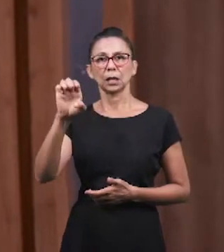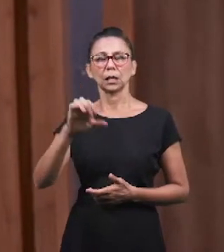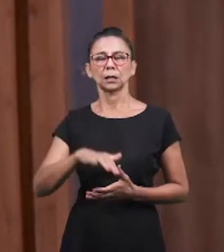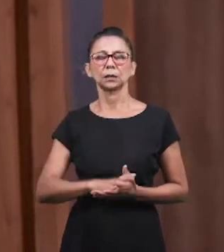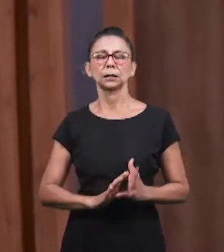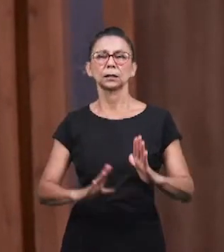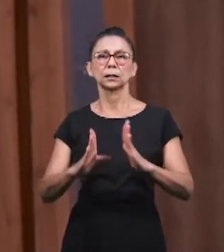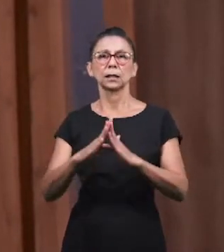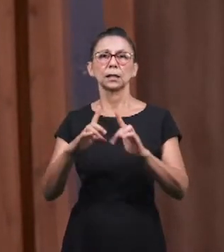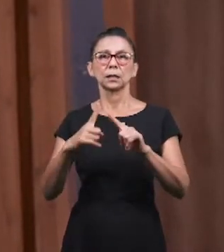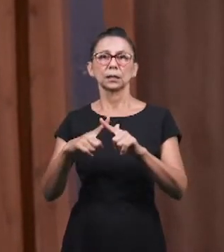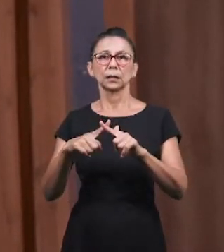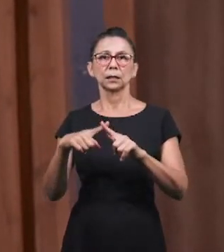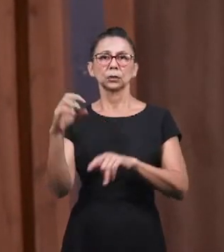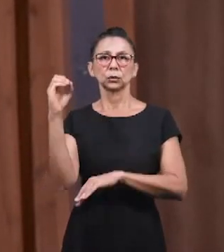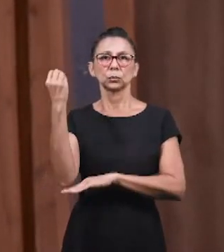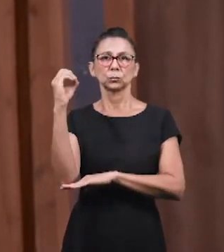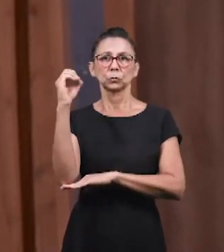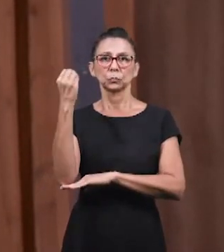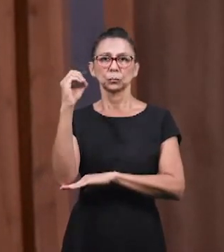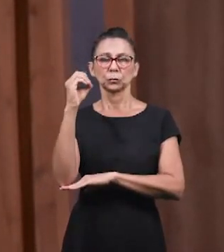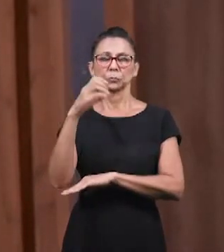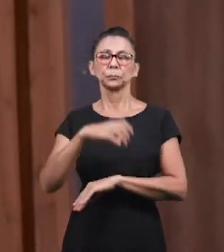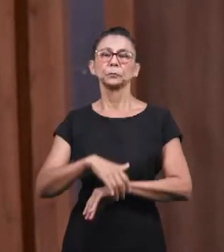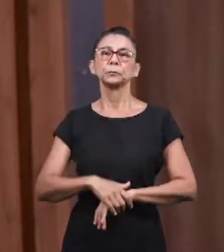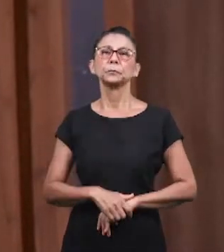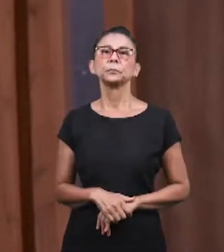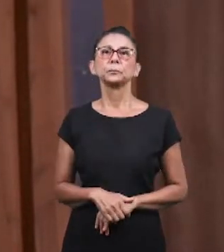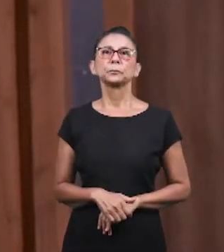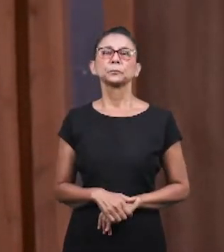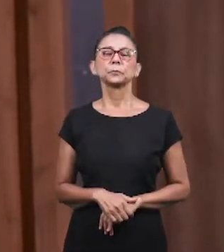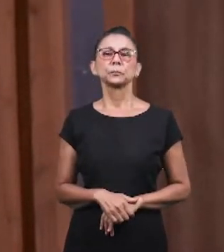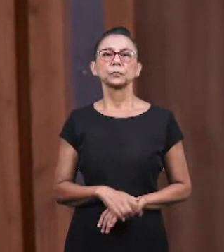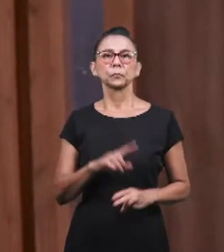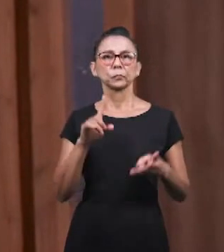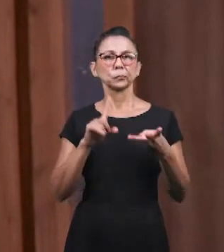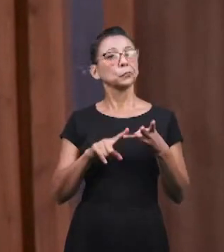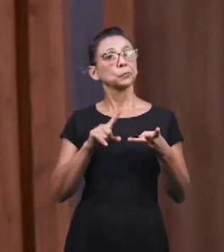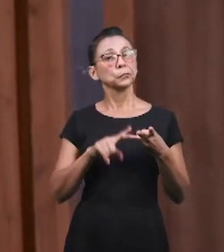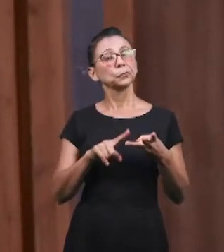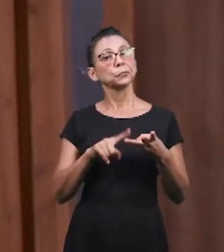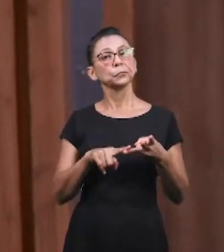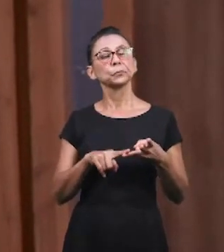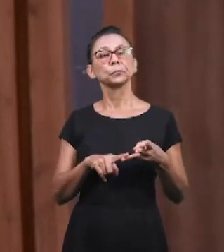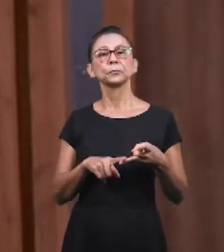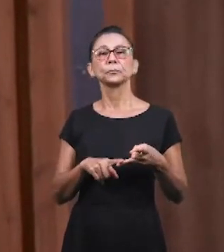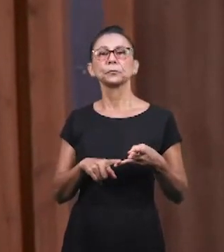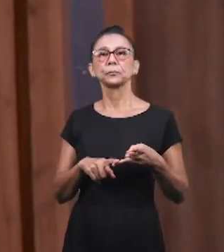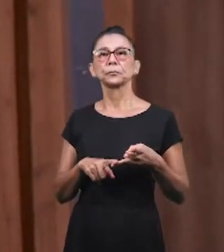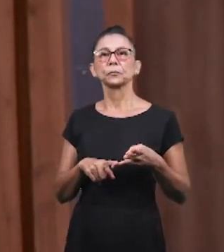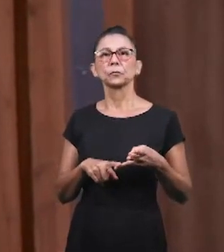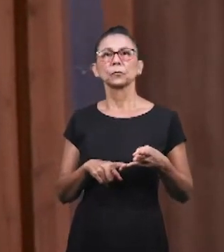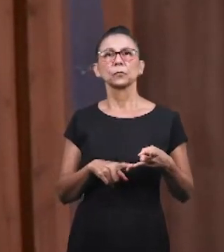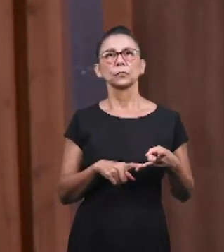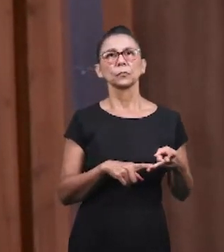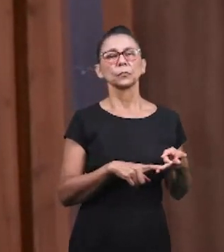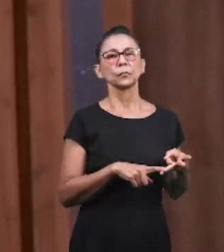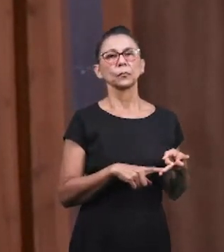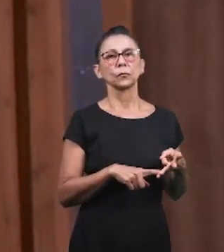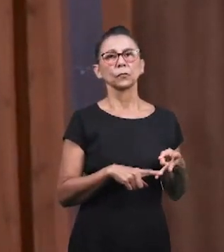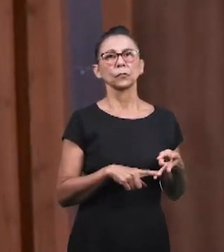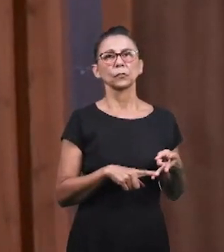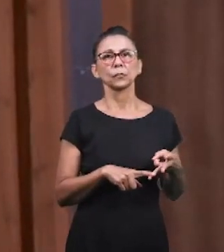Canela, cidade lá do estado do Rio Grande do Sul. E por último, a terceira pergunta será respondida lá